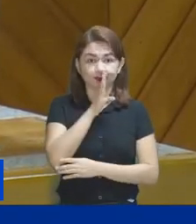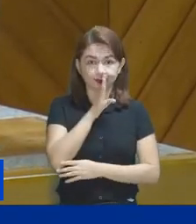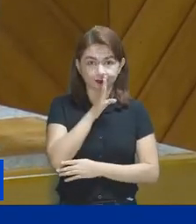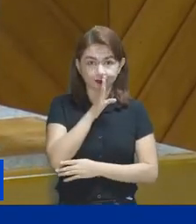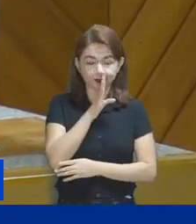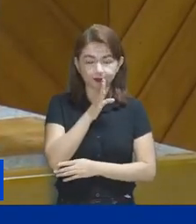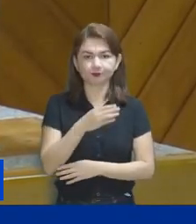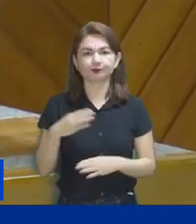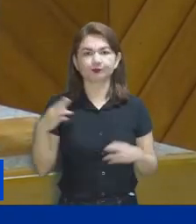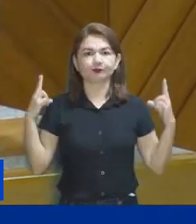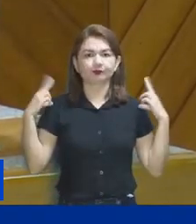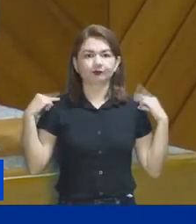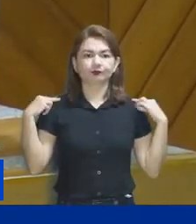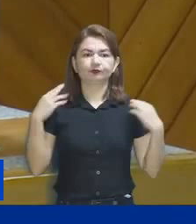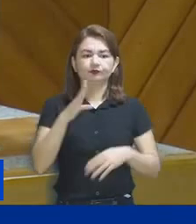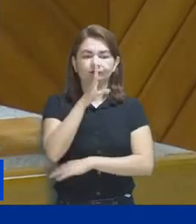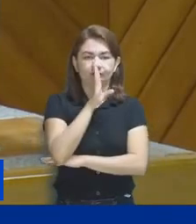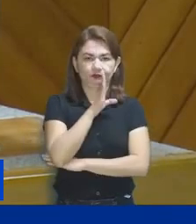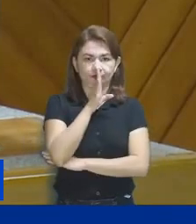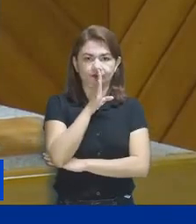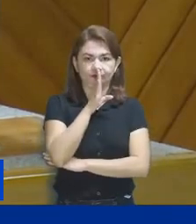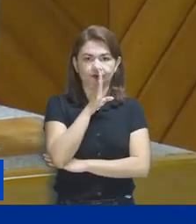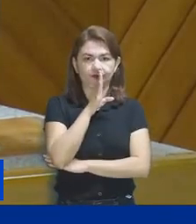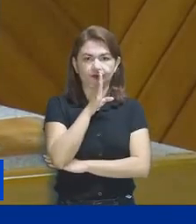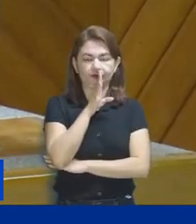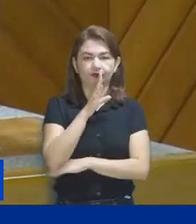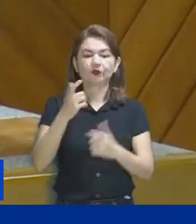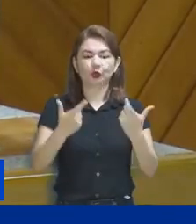se manteve calado.